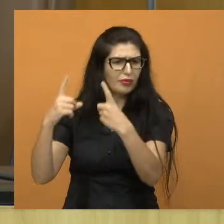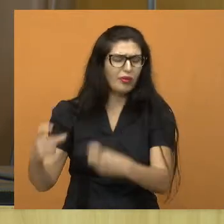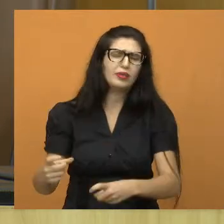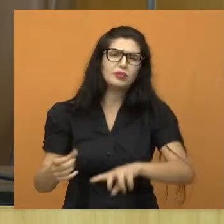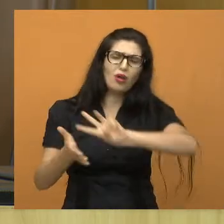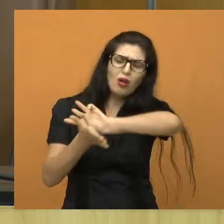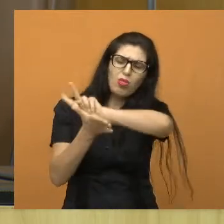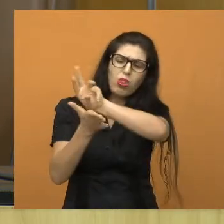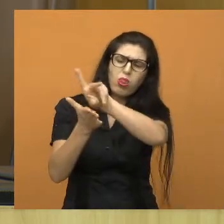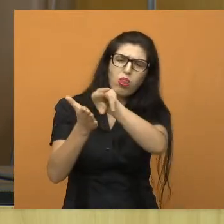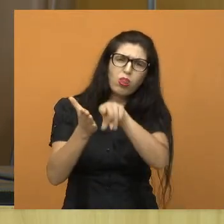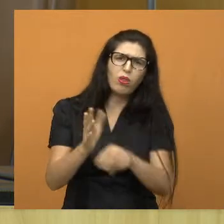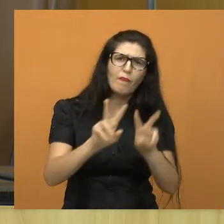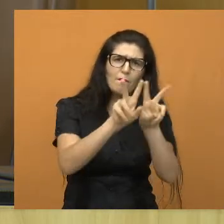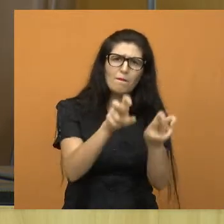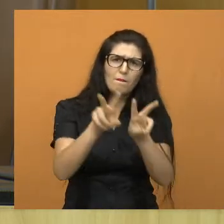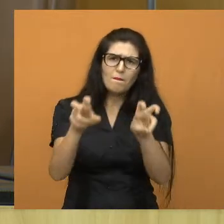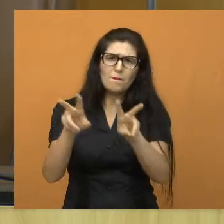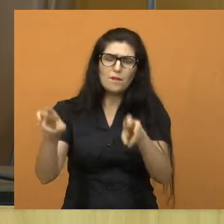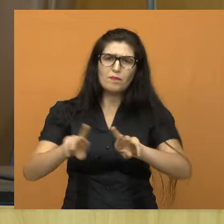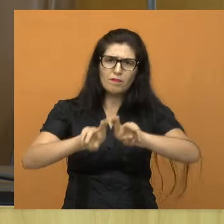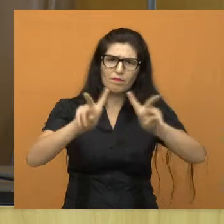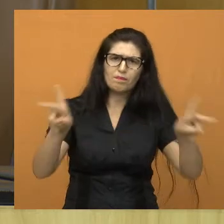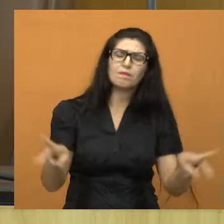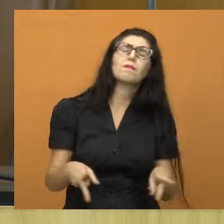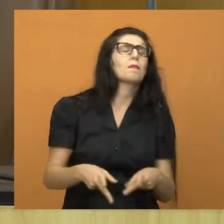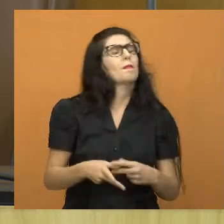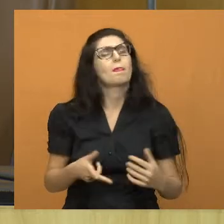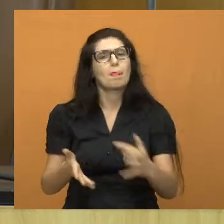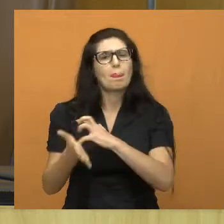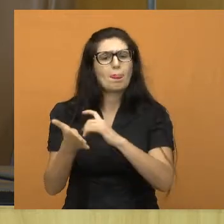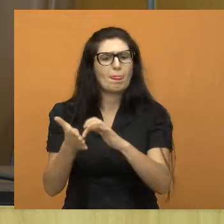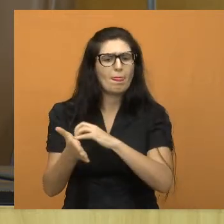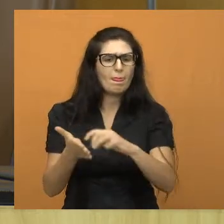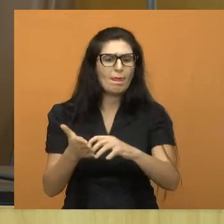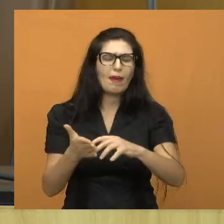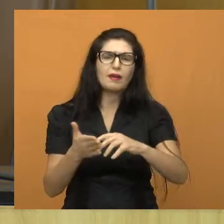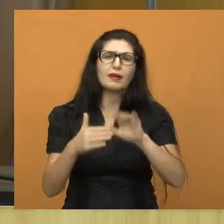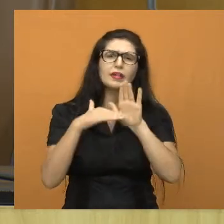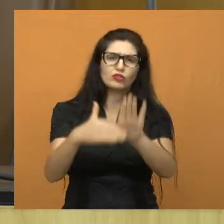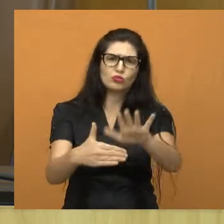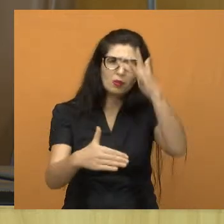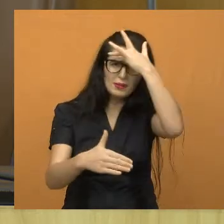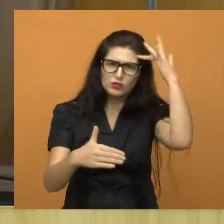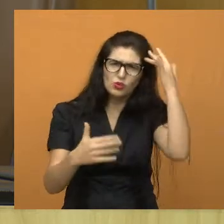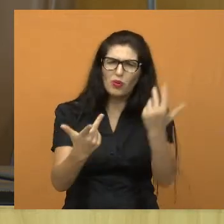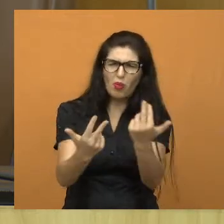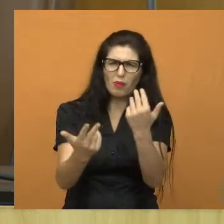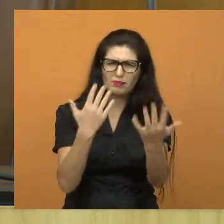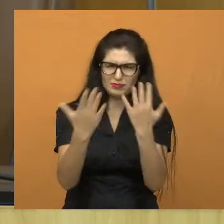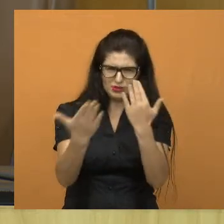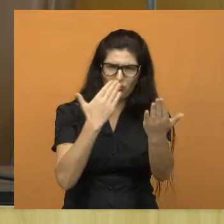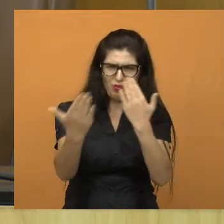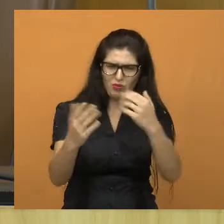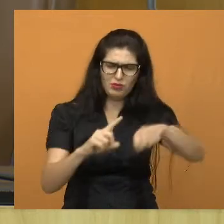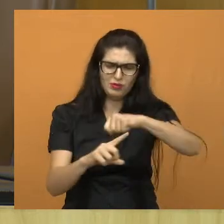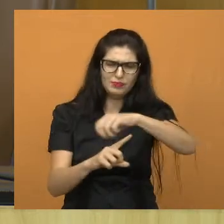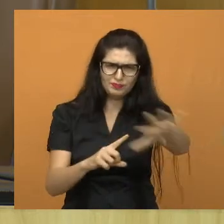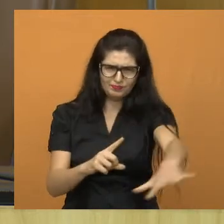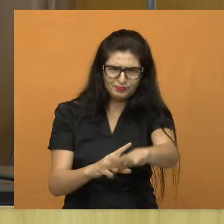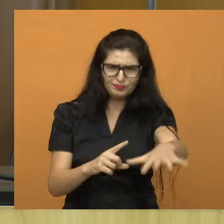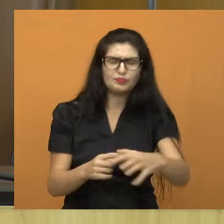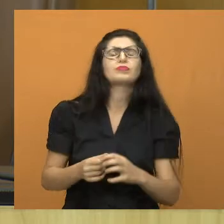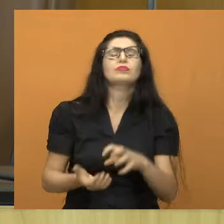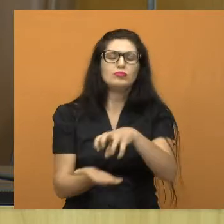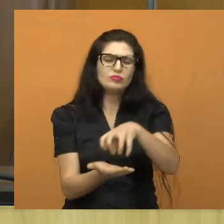sobre vários viés, né? A Secretaria de Assistência Social hoje, ela tem uma responsabilidade importante de garantir